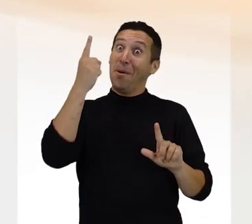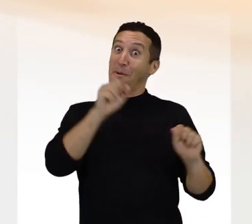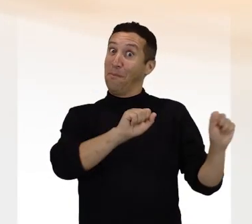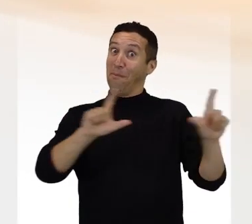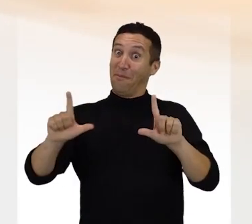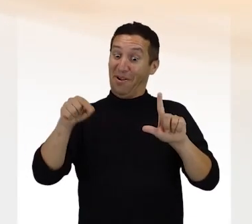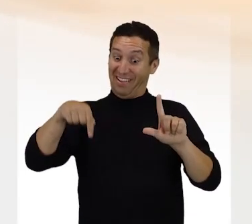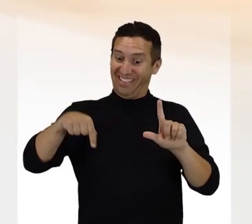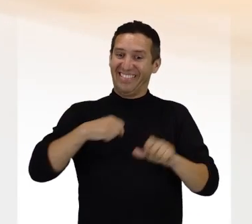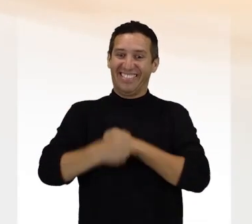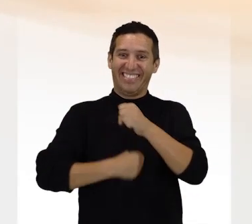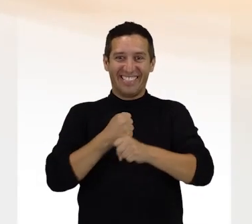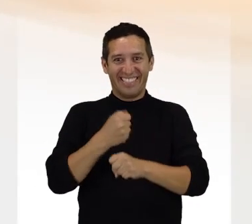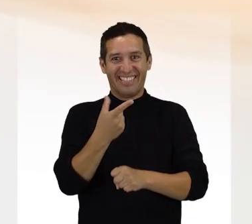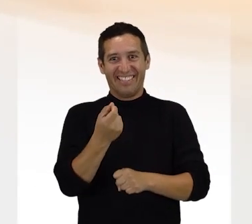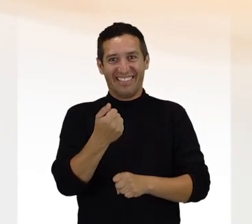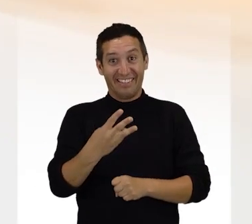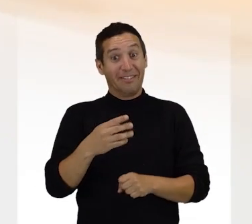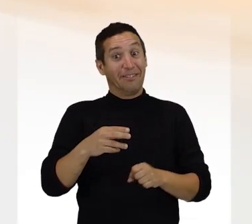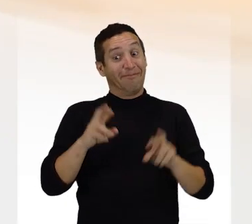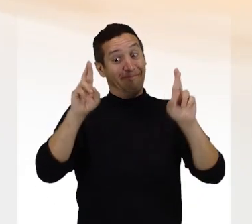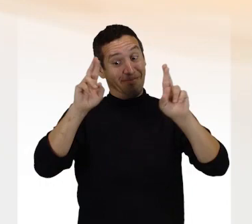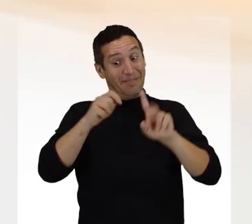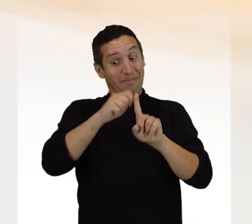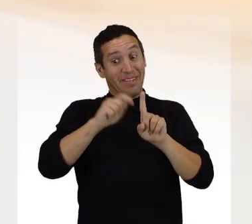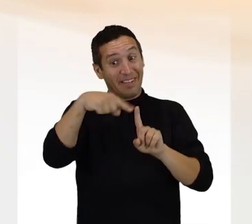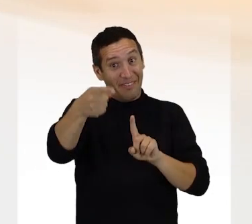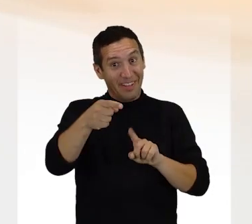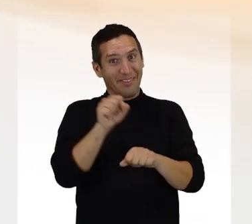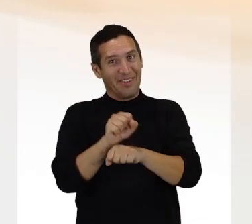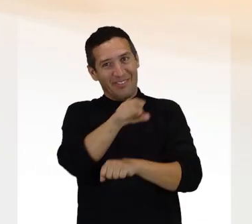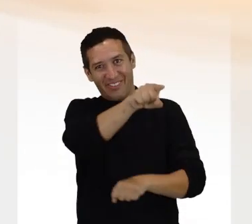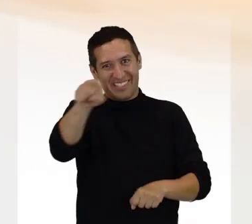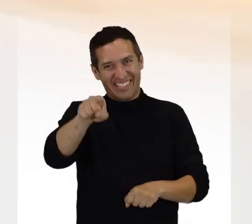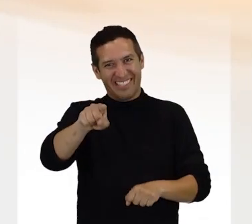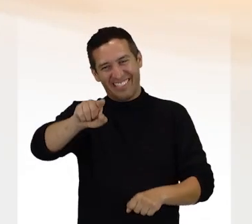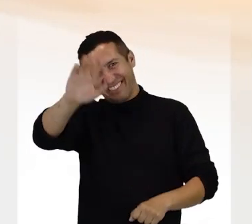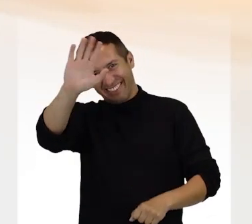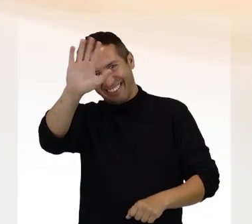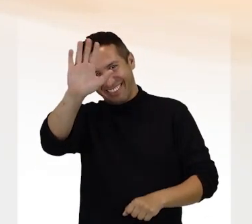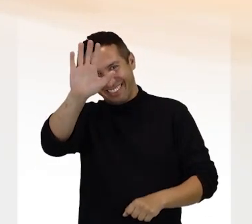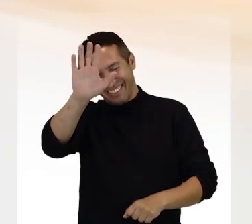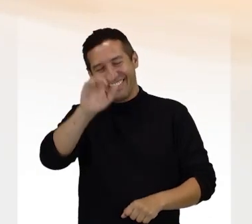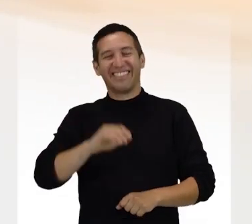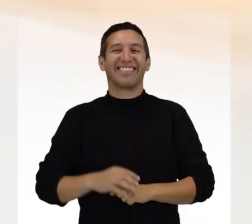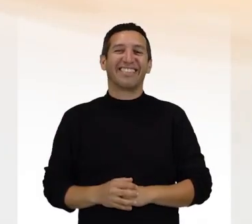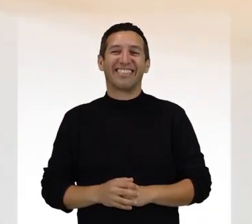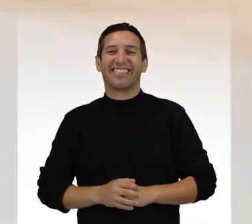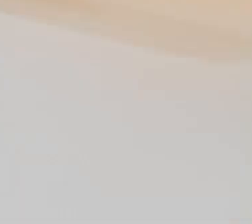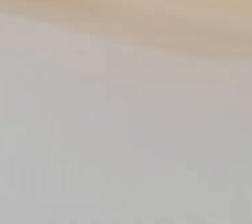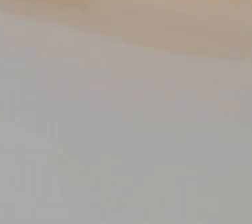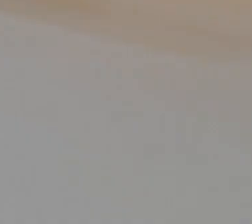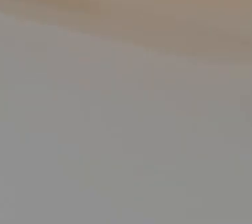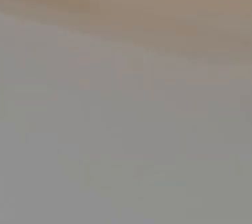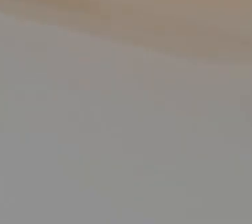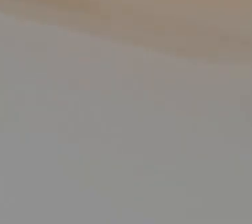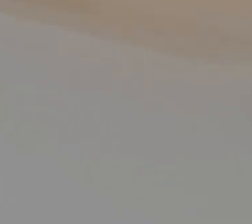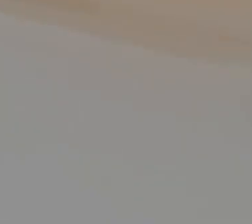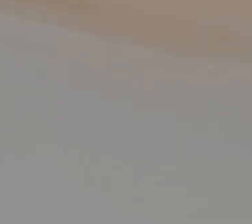ao final do nosso primeiro programa do ano. Esperamos vê-los mês que vem. Até lá. Tchau.